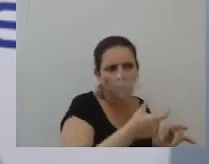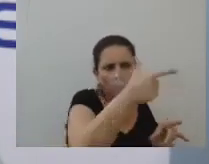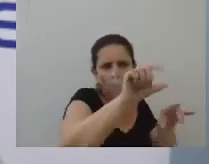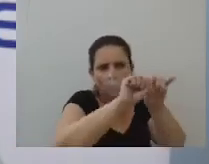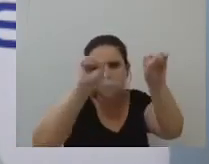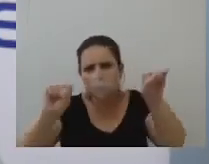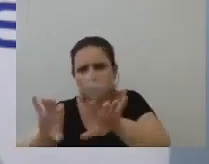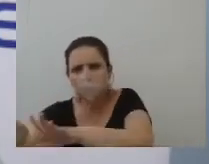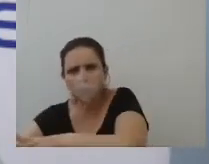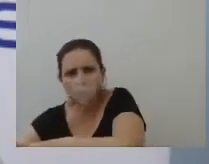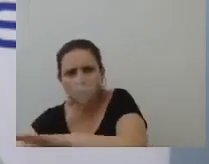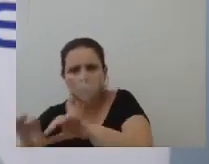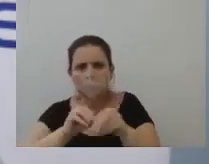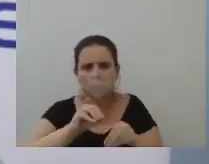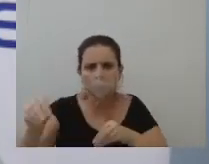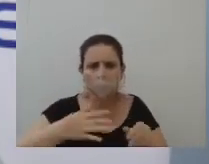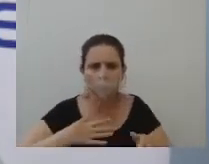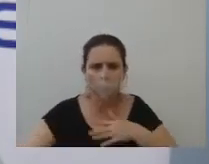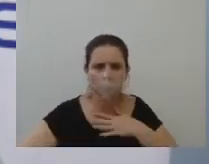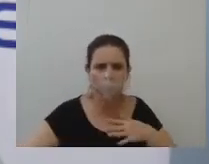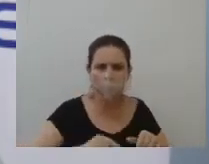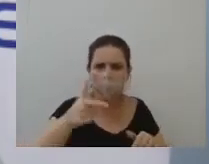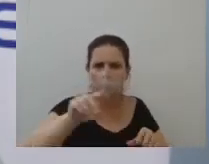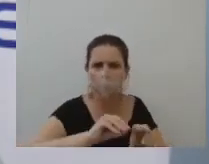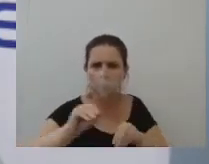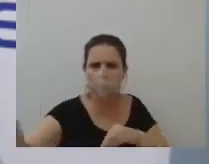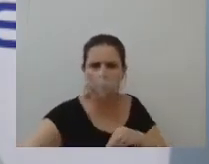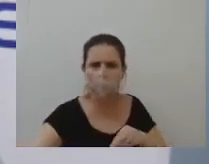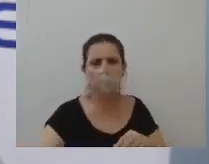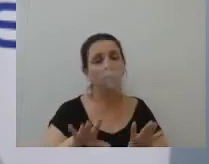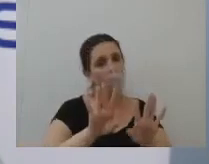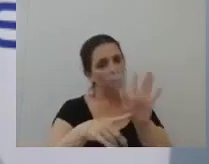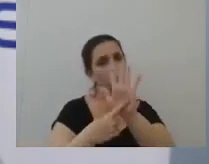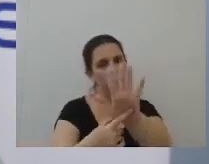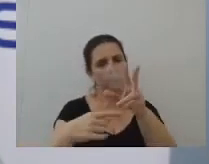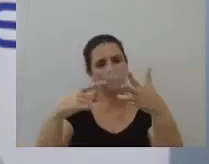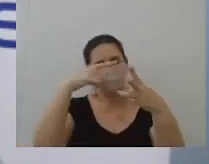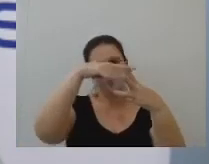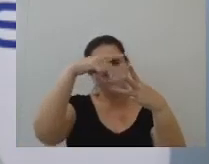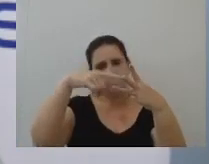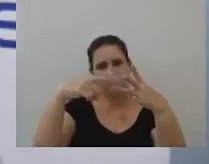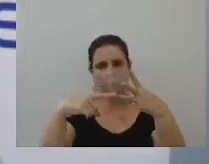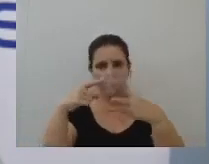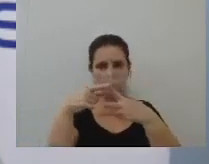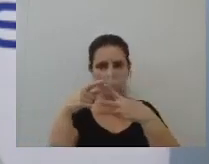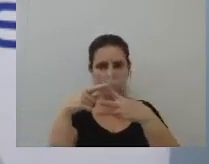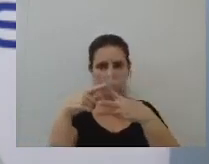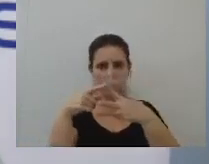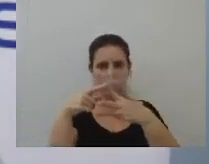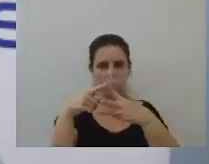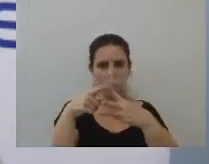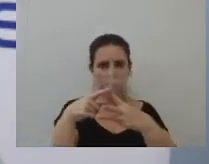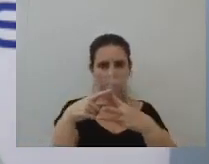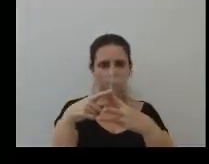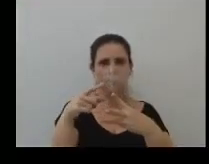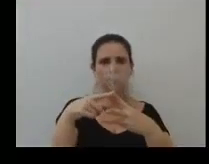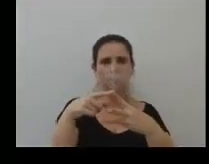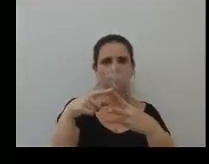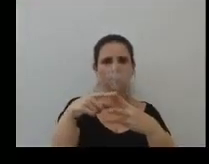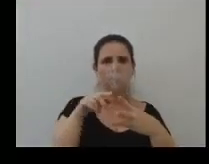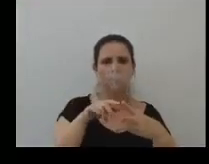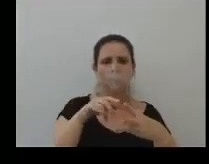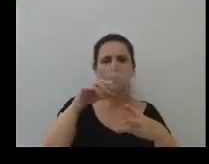vou mostrar 3 formas diferentes de como isso acontece. A primeira forma é chamada propagação por